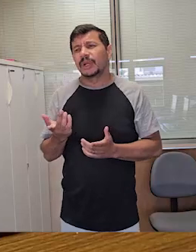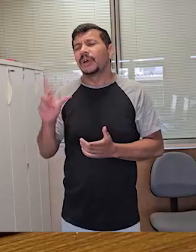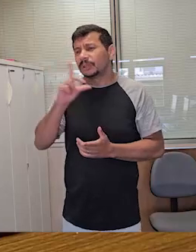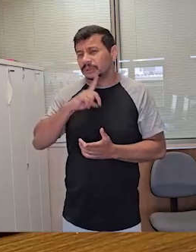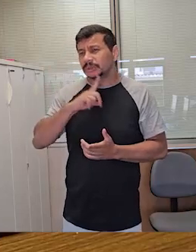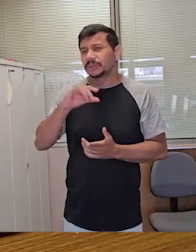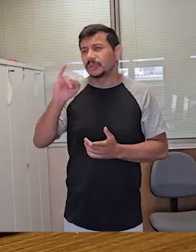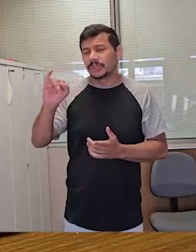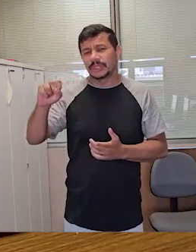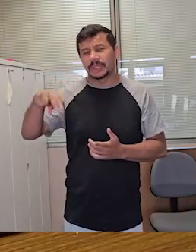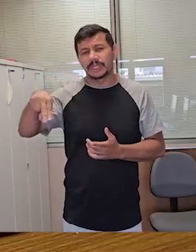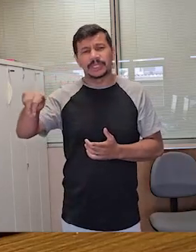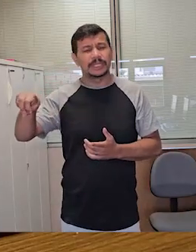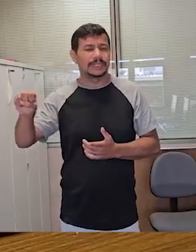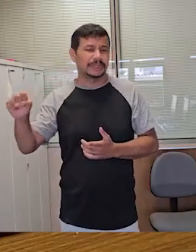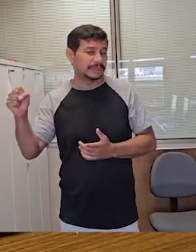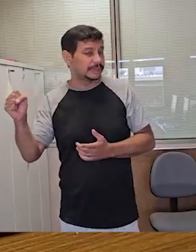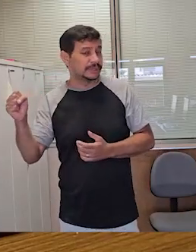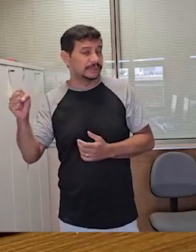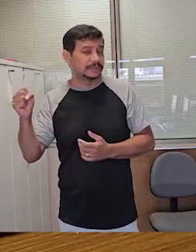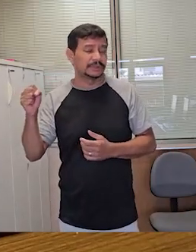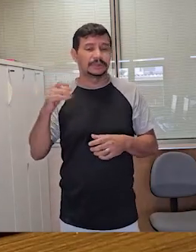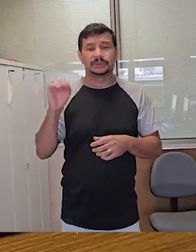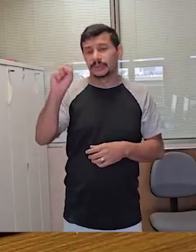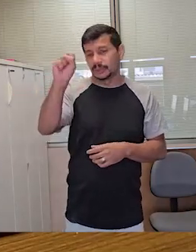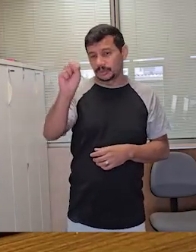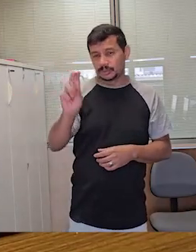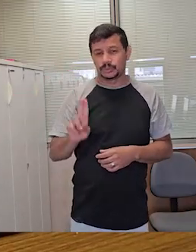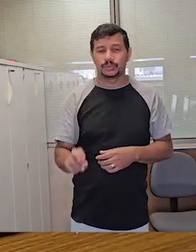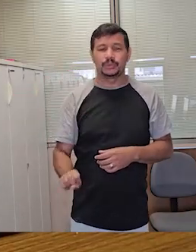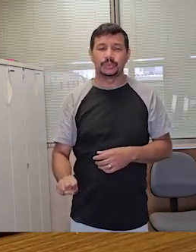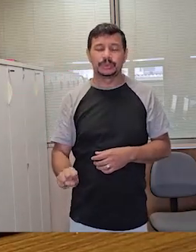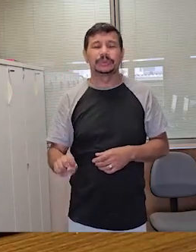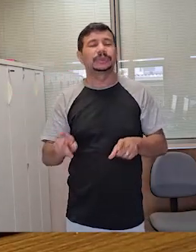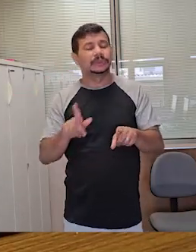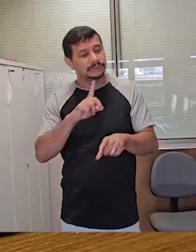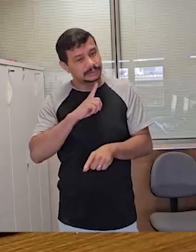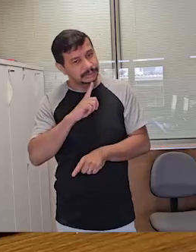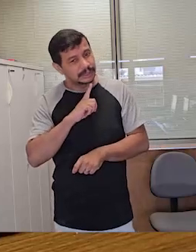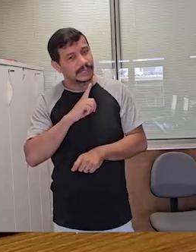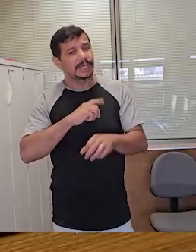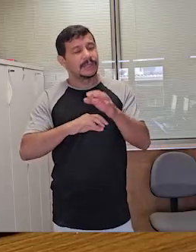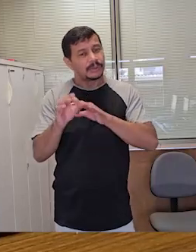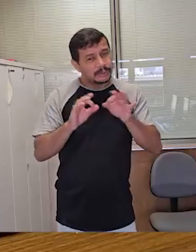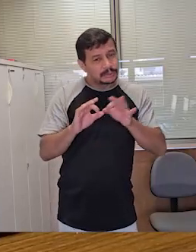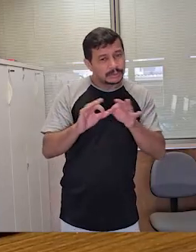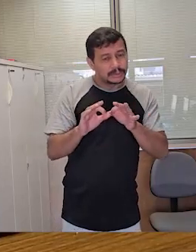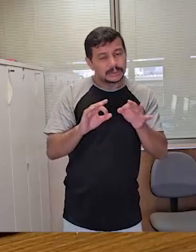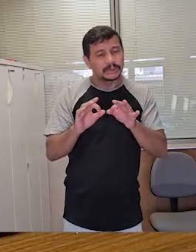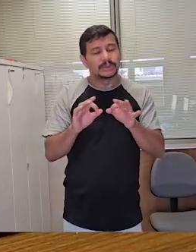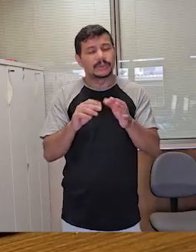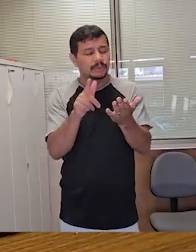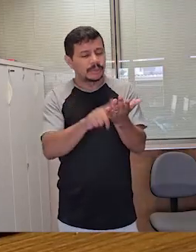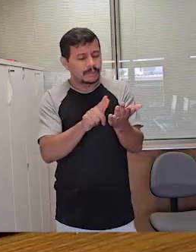Temos a Previdência Social e temos o Sistema Único de Saúde. O Sistema Único de Saúde, ele também tem o papel de fazer a prevenção,